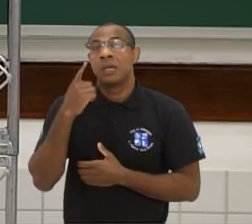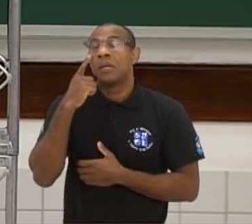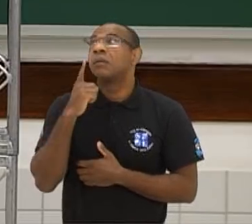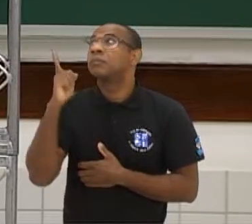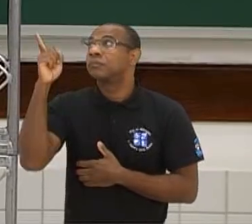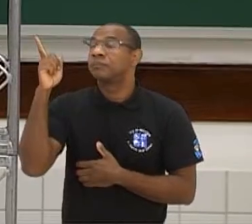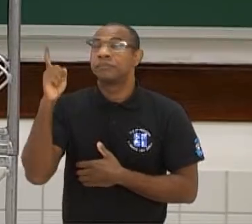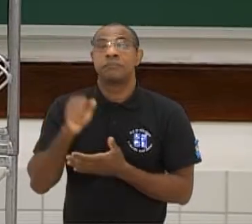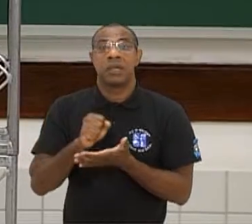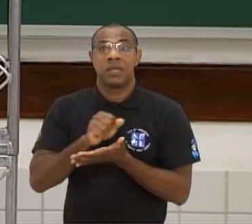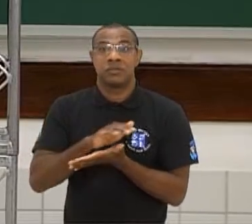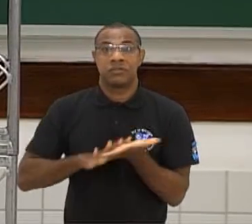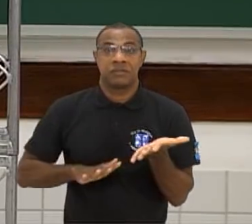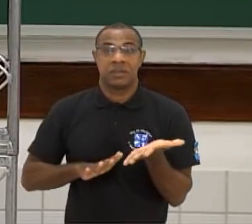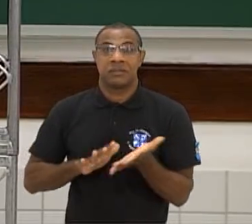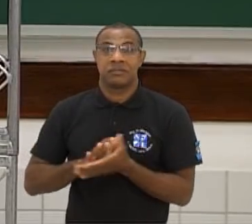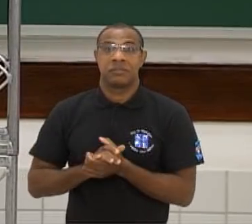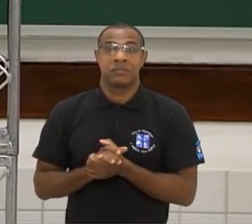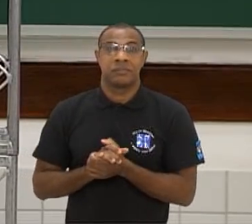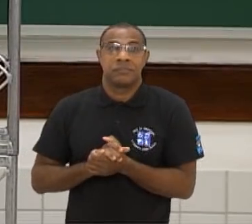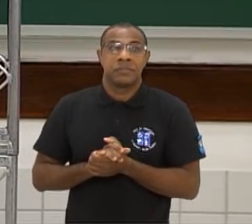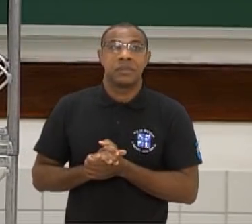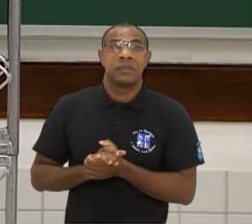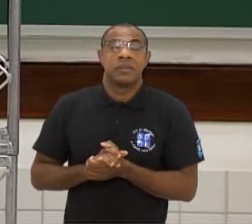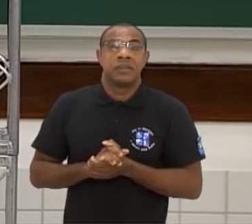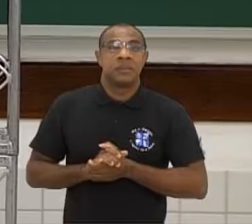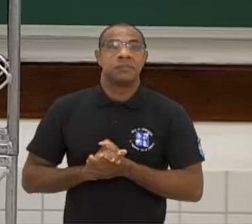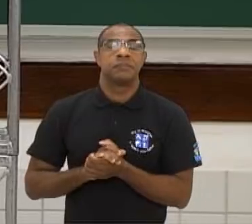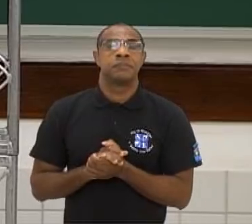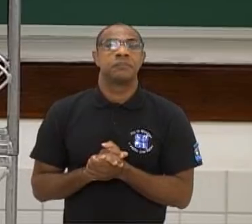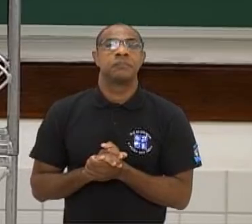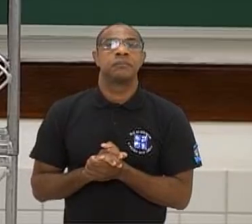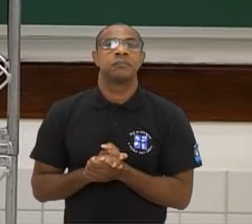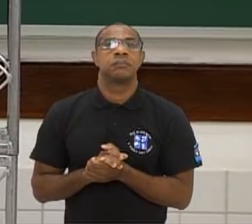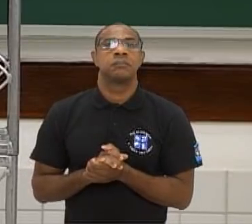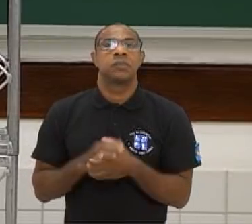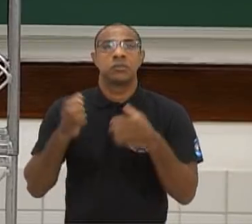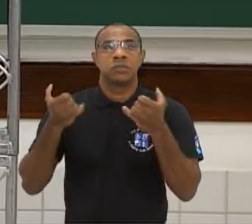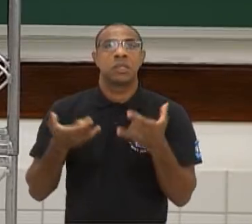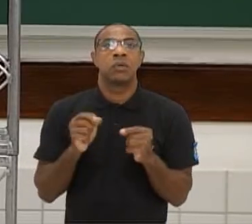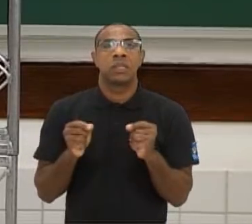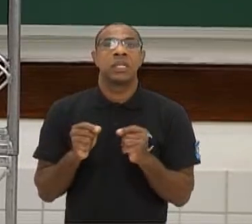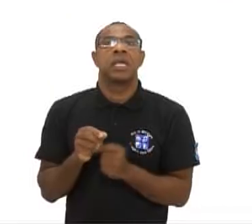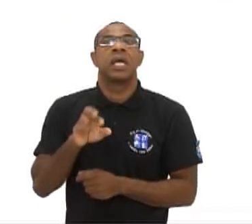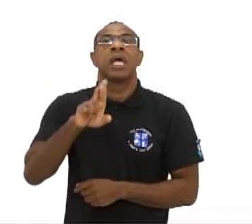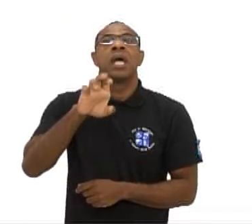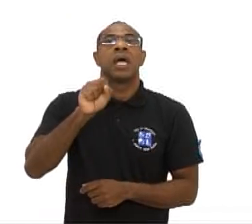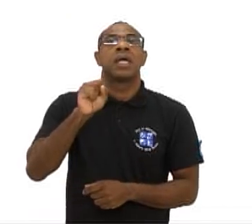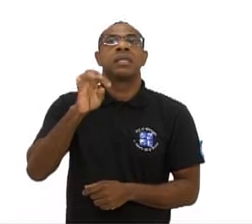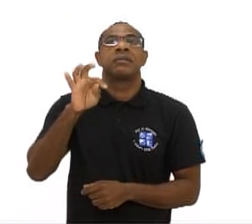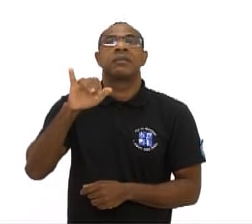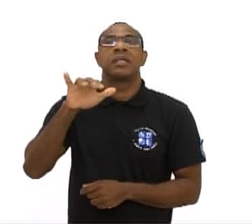um exercício para a gente trabalhar aqui com o conceito de resistência. Vamos aqui à tela.